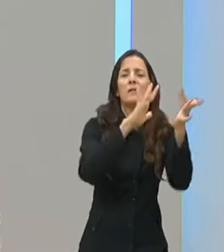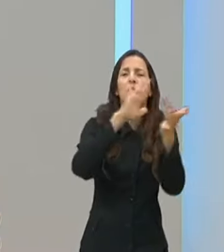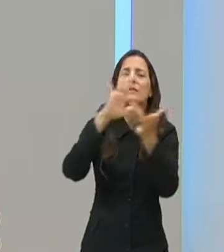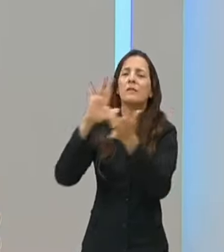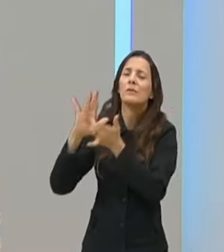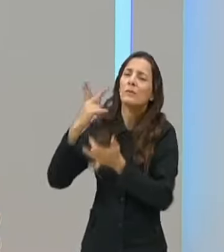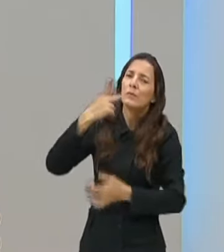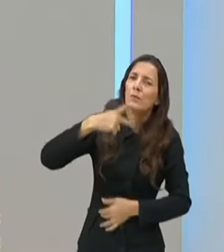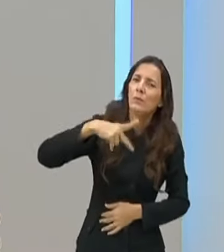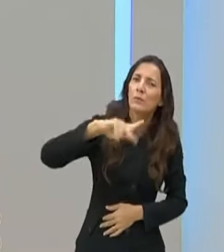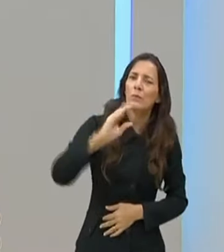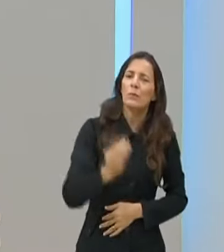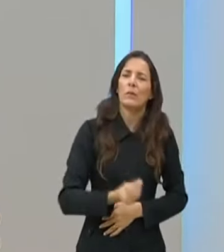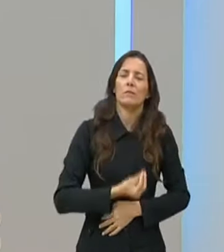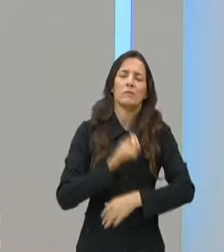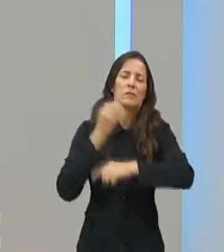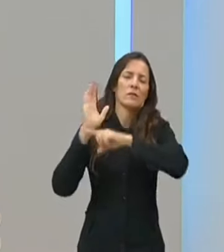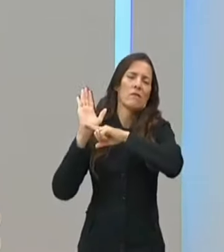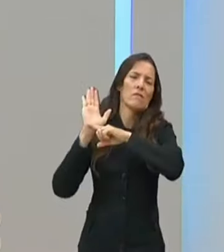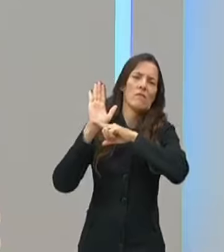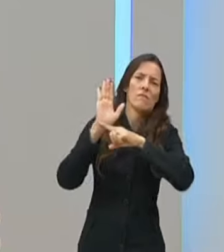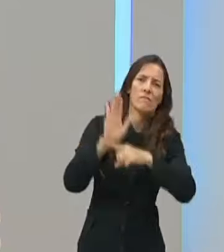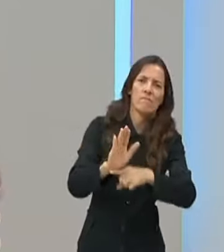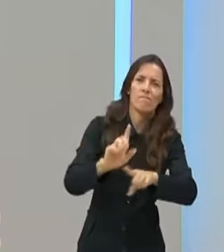for fiel a Ele.